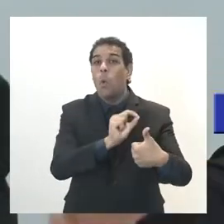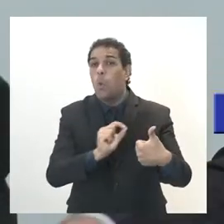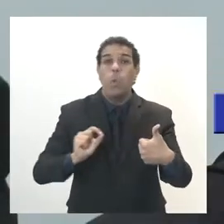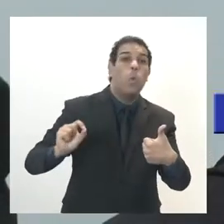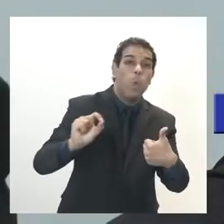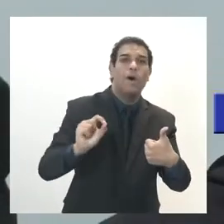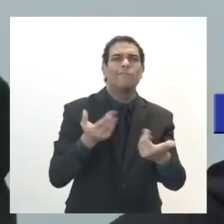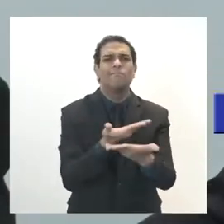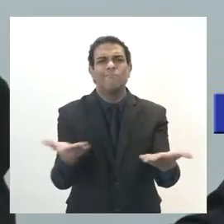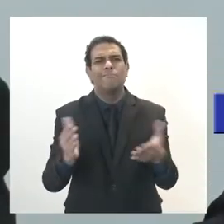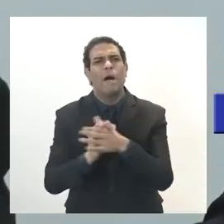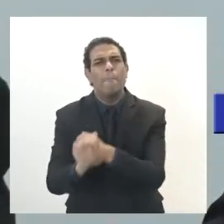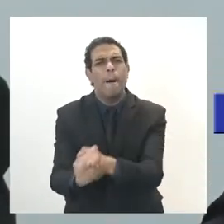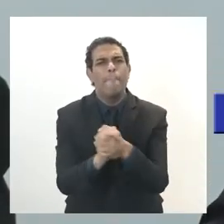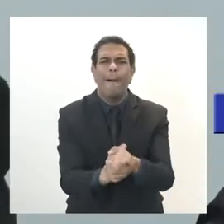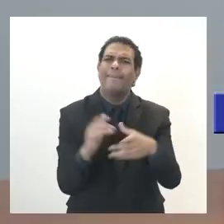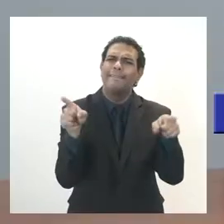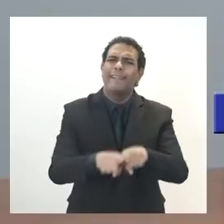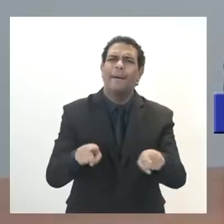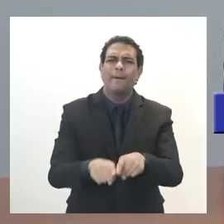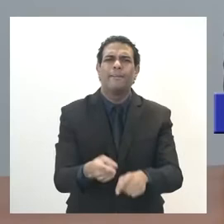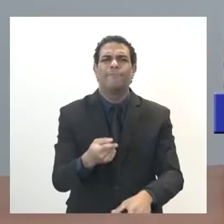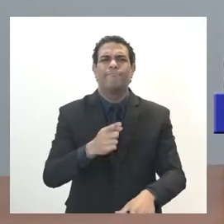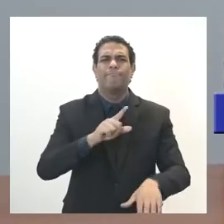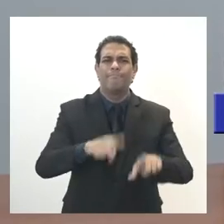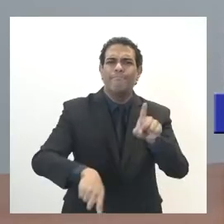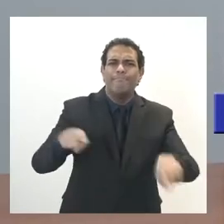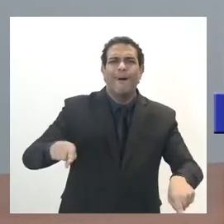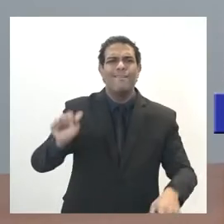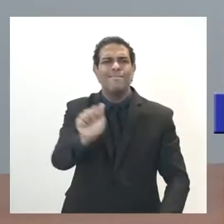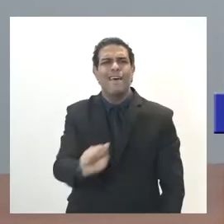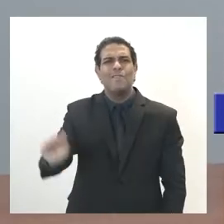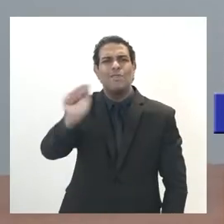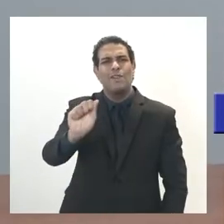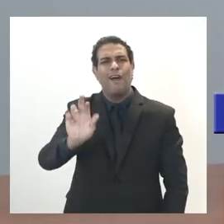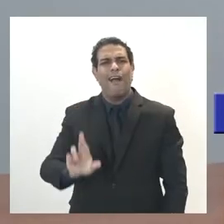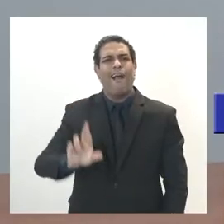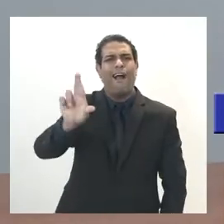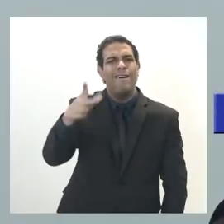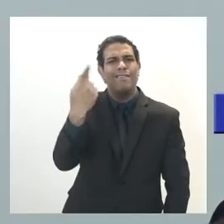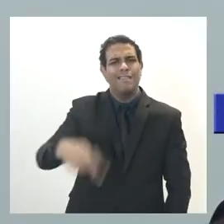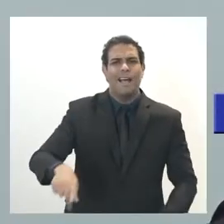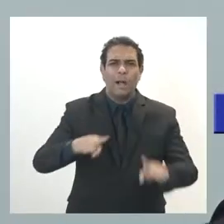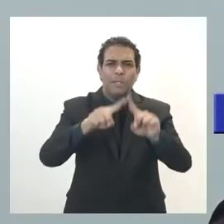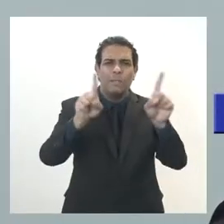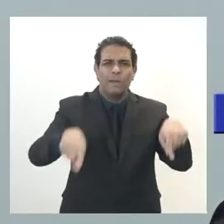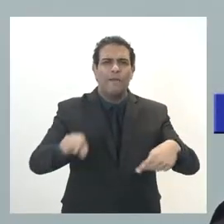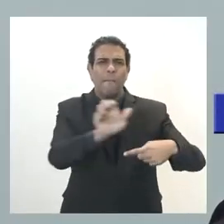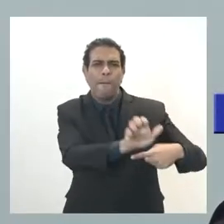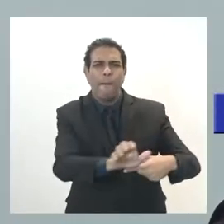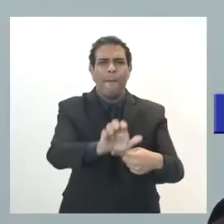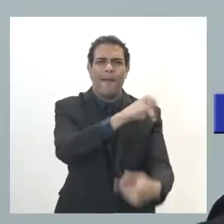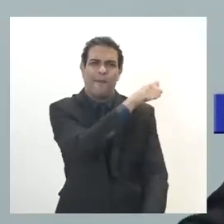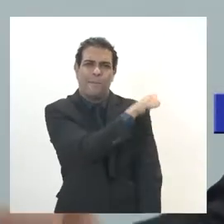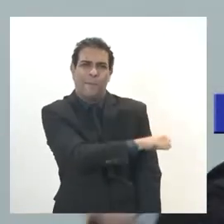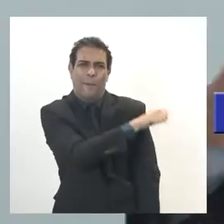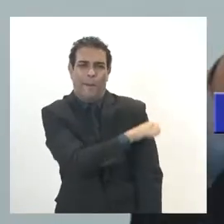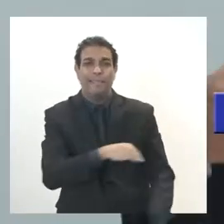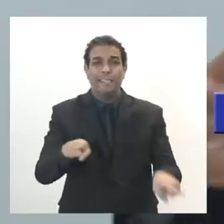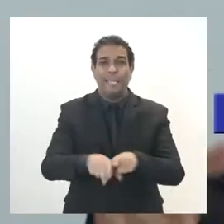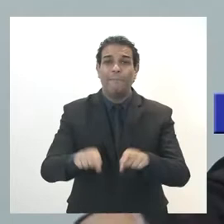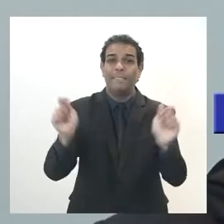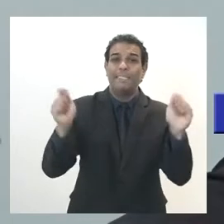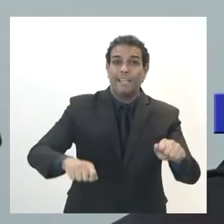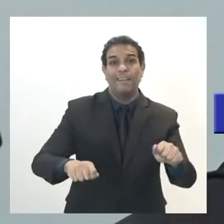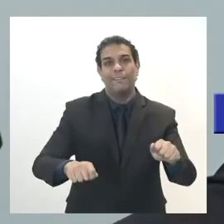saudade é muito enfática também várias representações do serviço público estadual aqui presentes né na